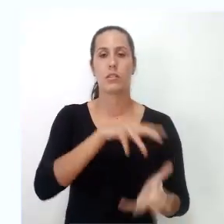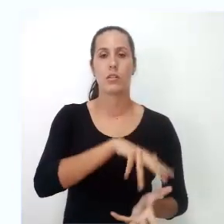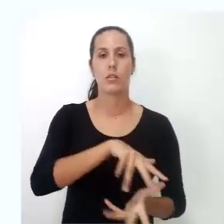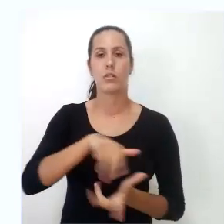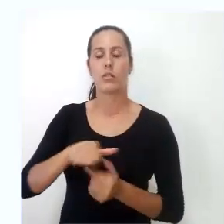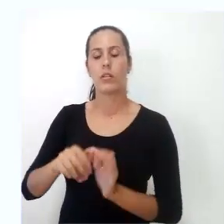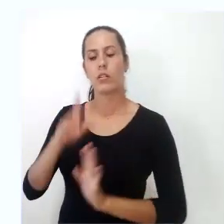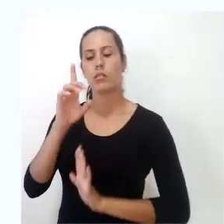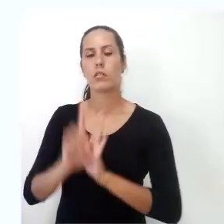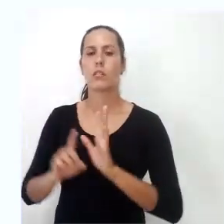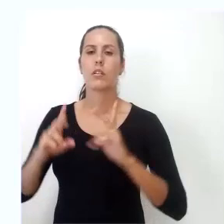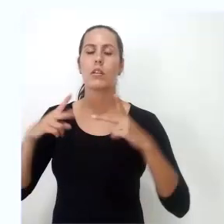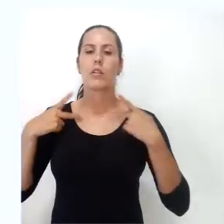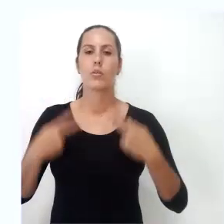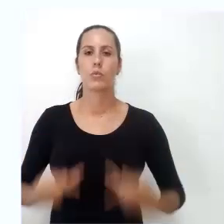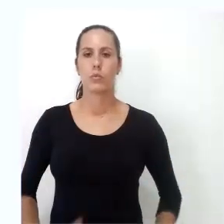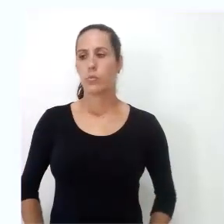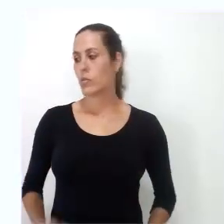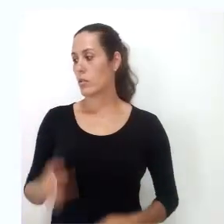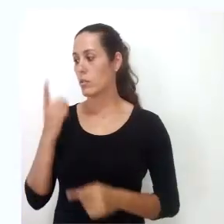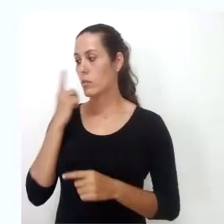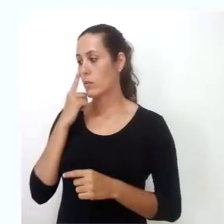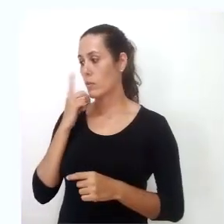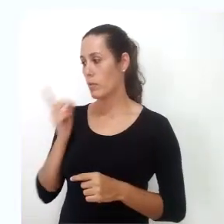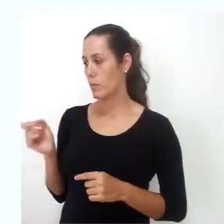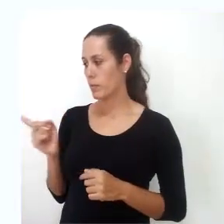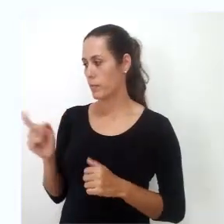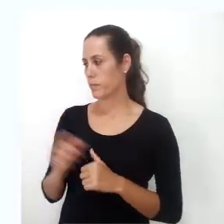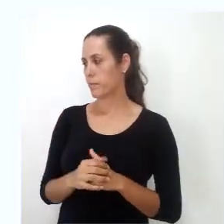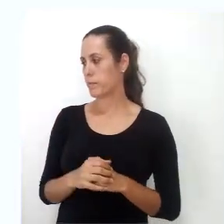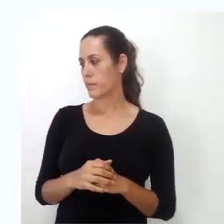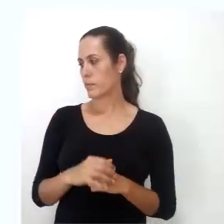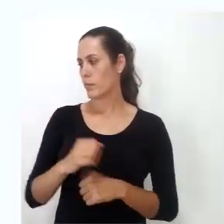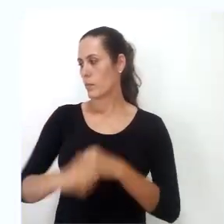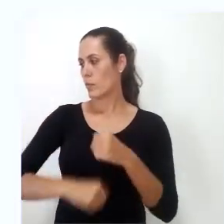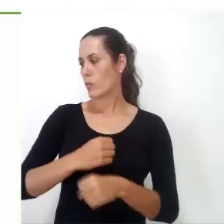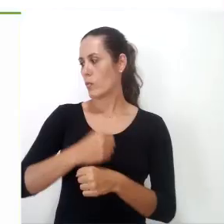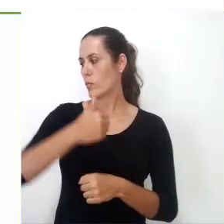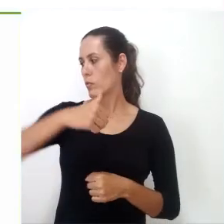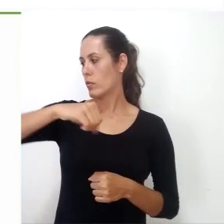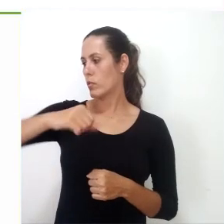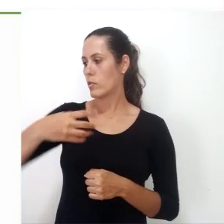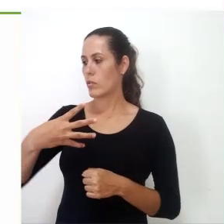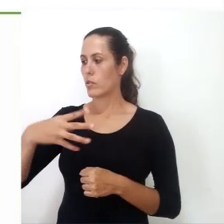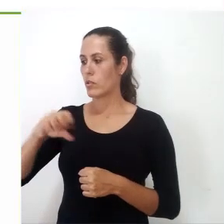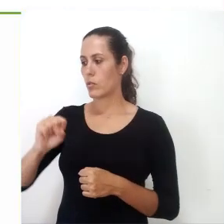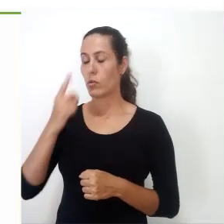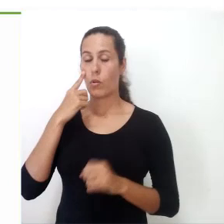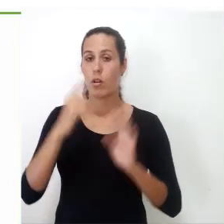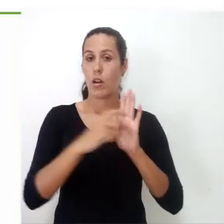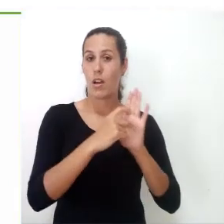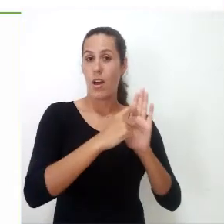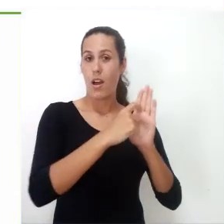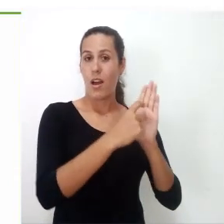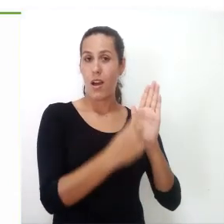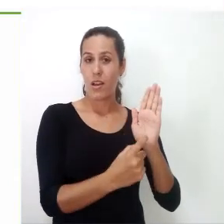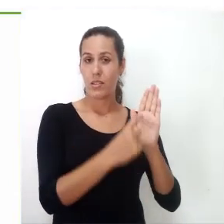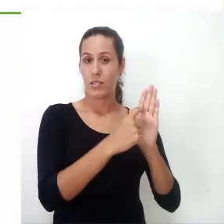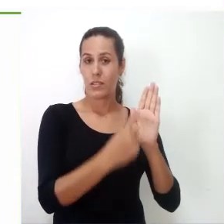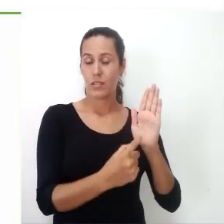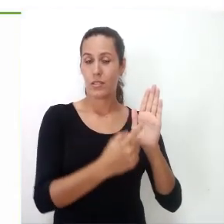é a Declaração Universal dos Direitos Humanos, que é de 48. Nós temos o seguinte, veja só, artigo